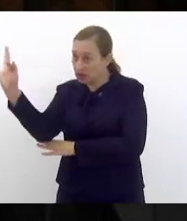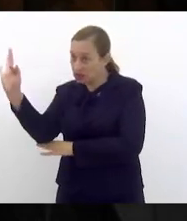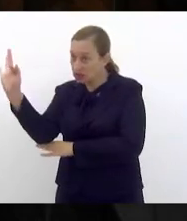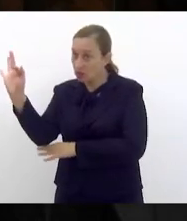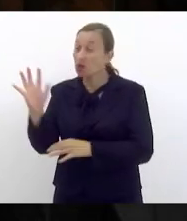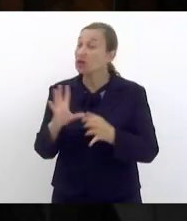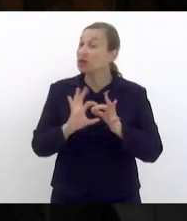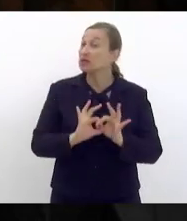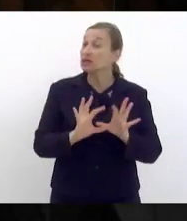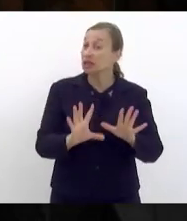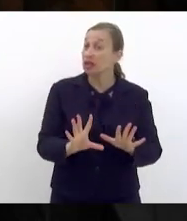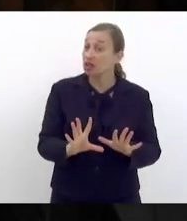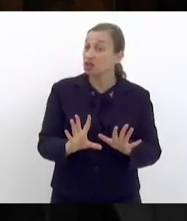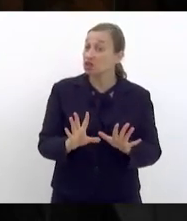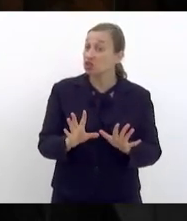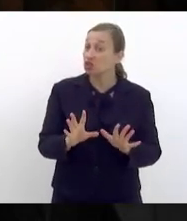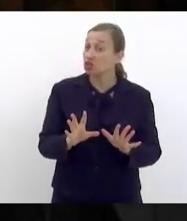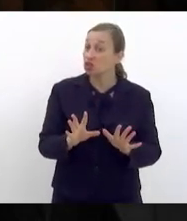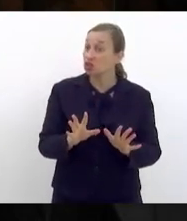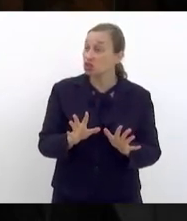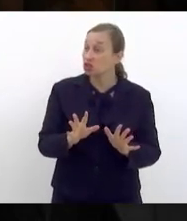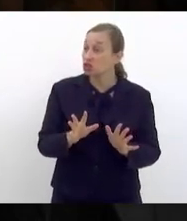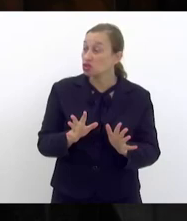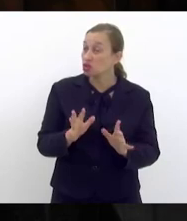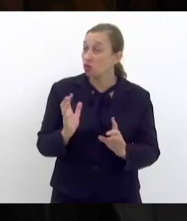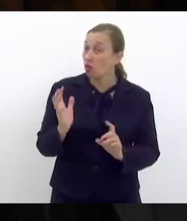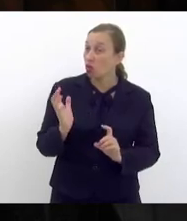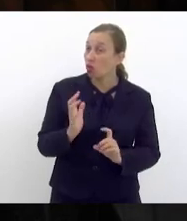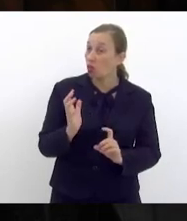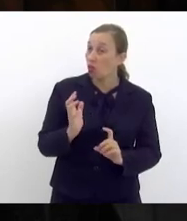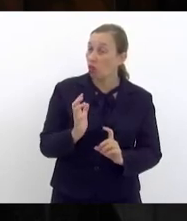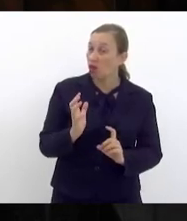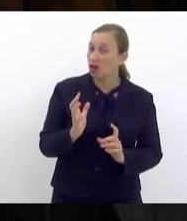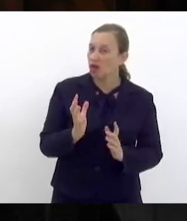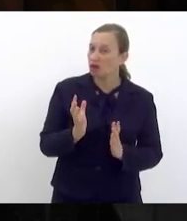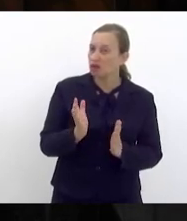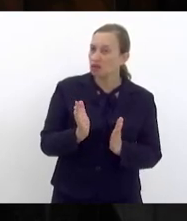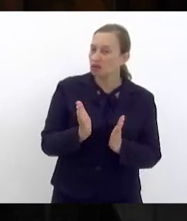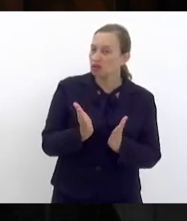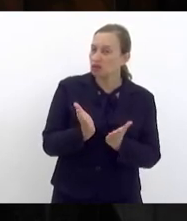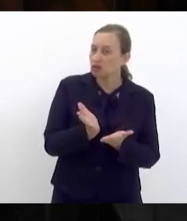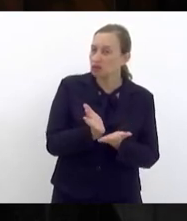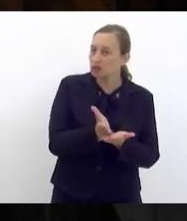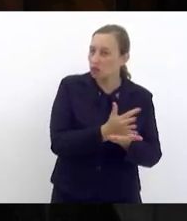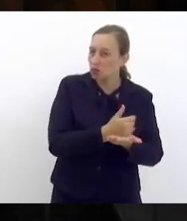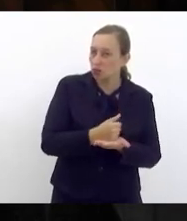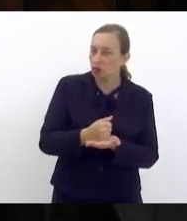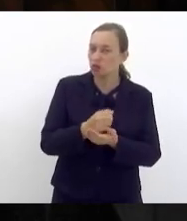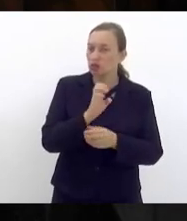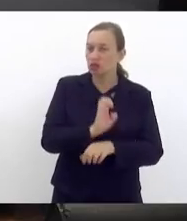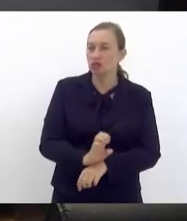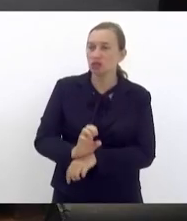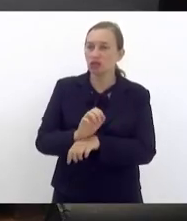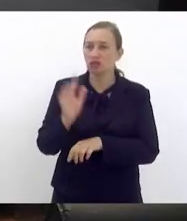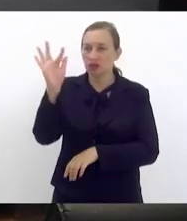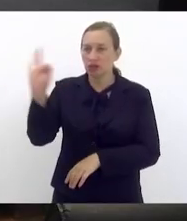deixe de extorquir os Estados Federados. Muito obrigado, senhora presidente.